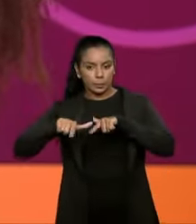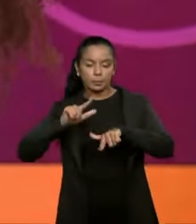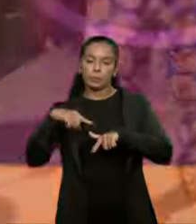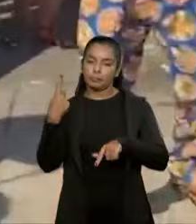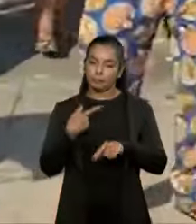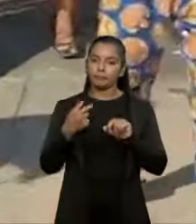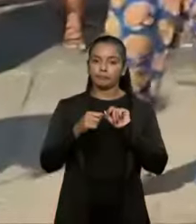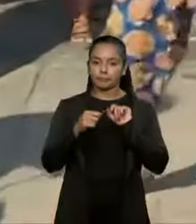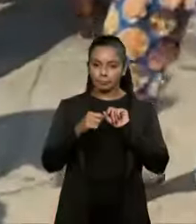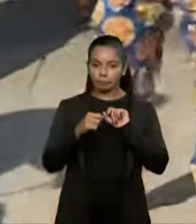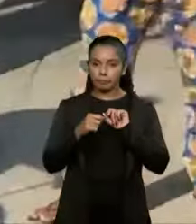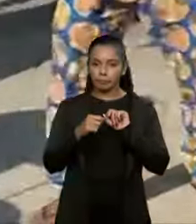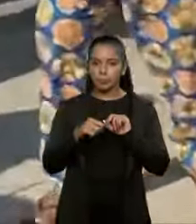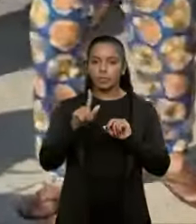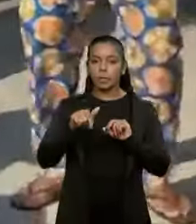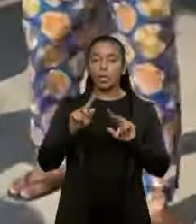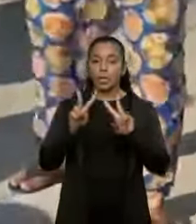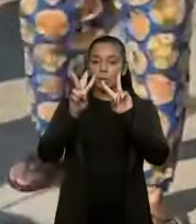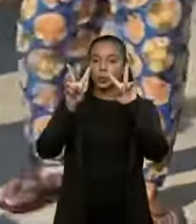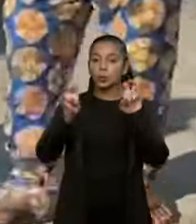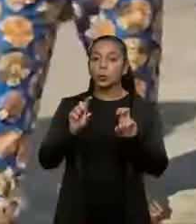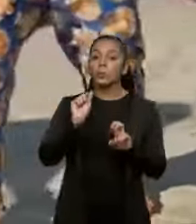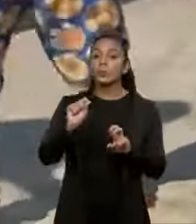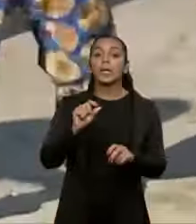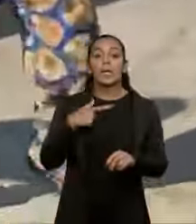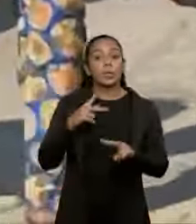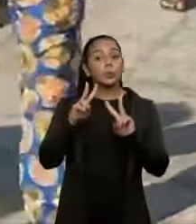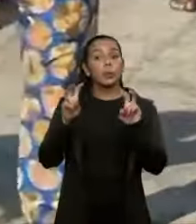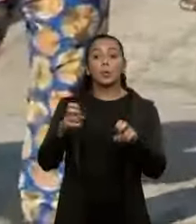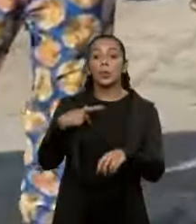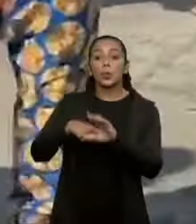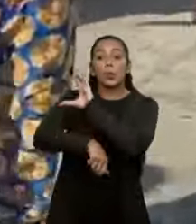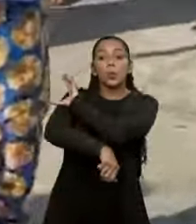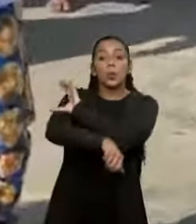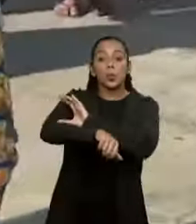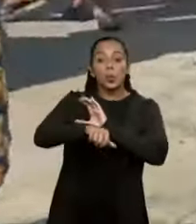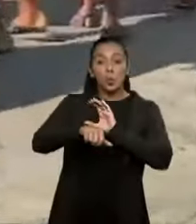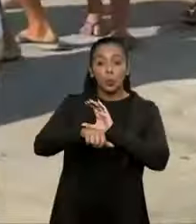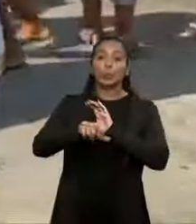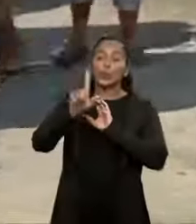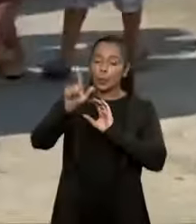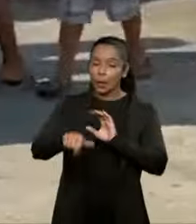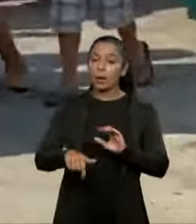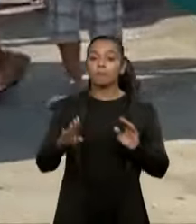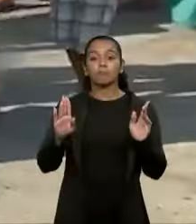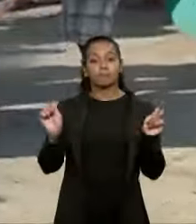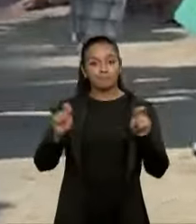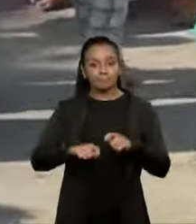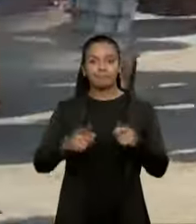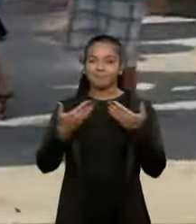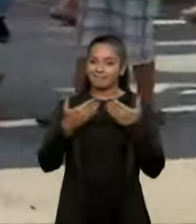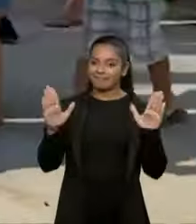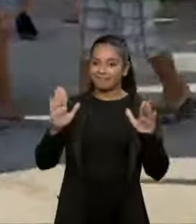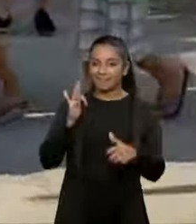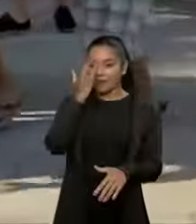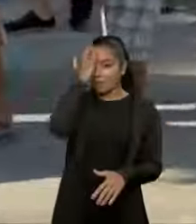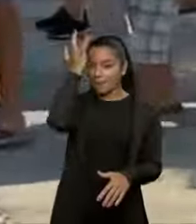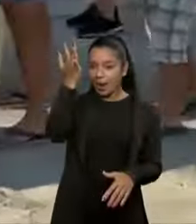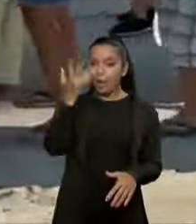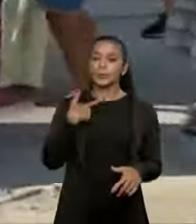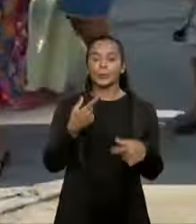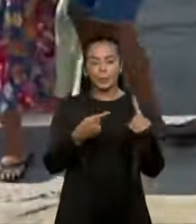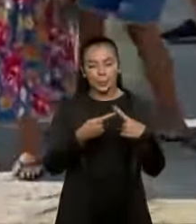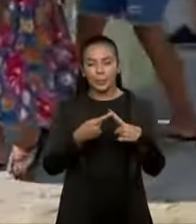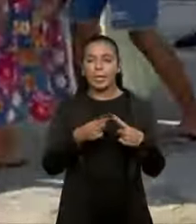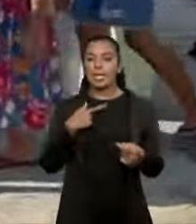envolve entra a partir de uma perspectiva de cultura, porque é uma porta que se abre um pouco mais fácil, né? Porque, e